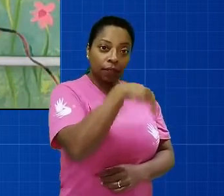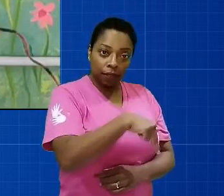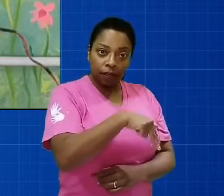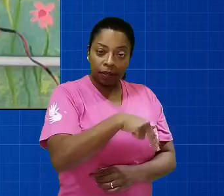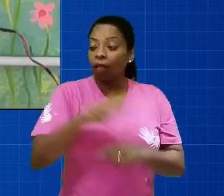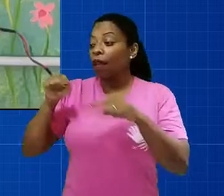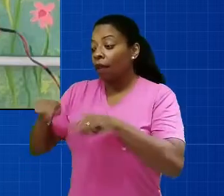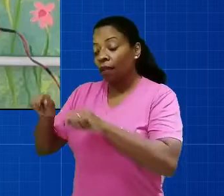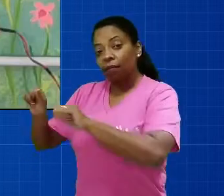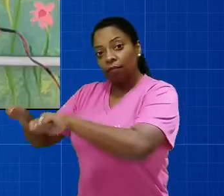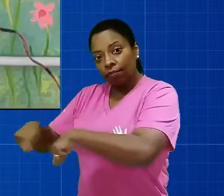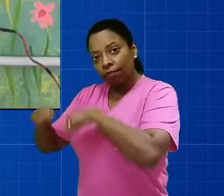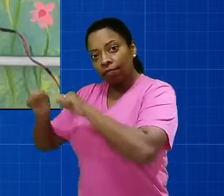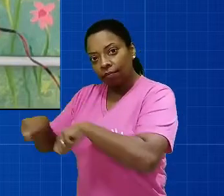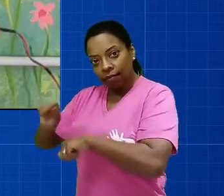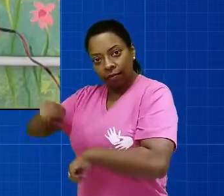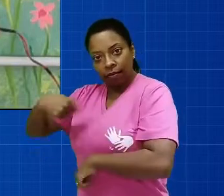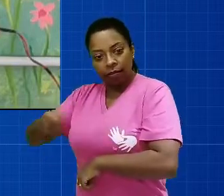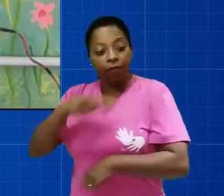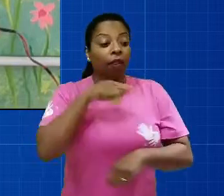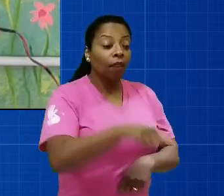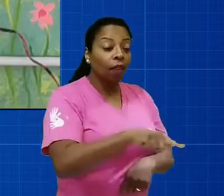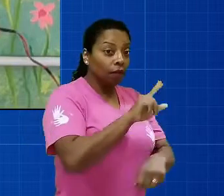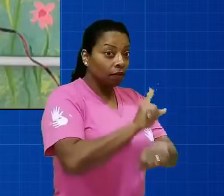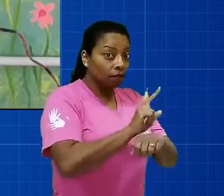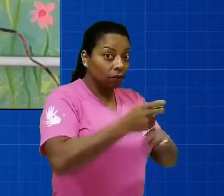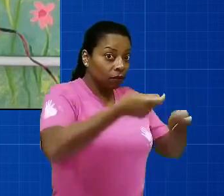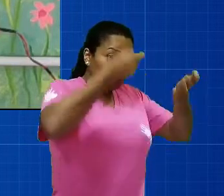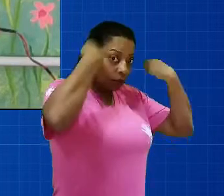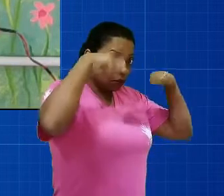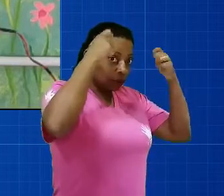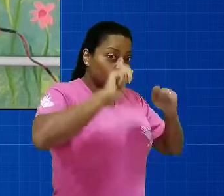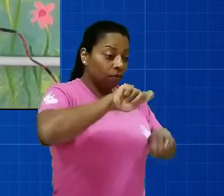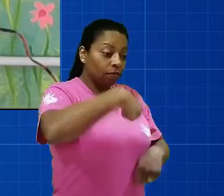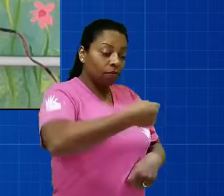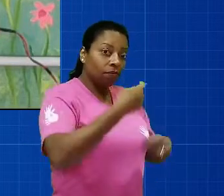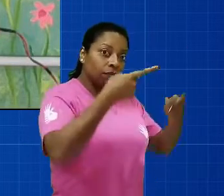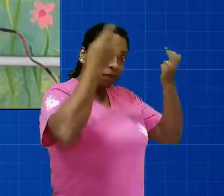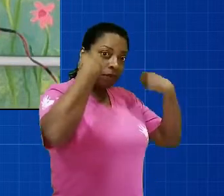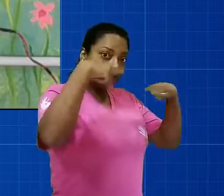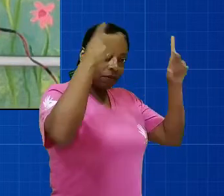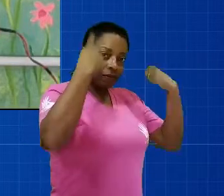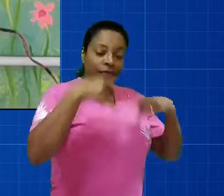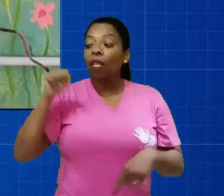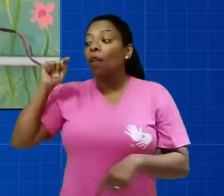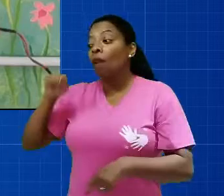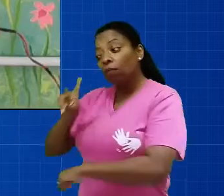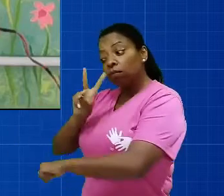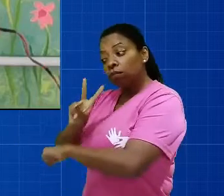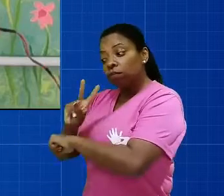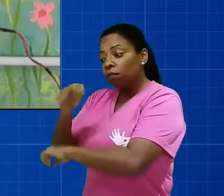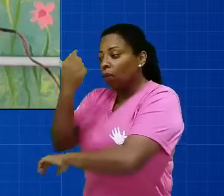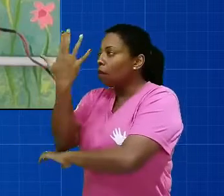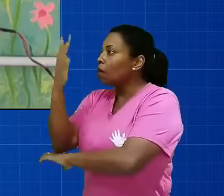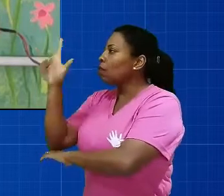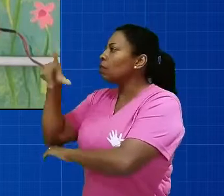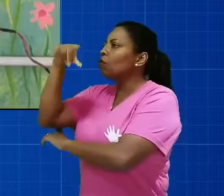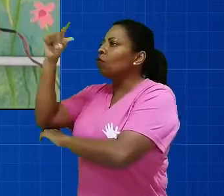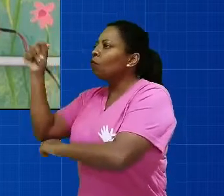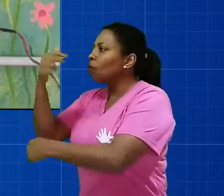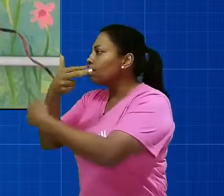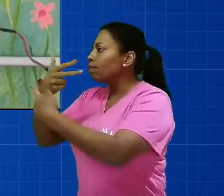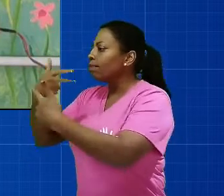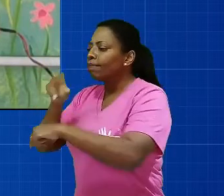e Hassan era pastor. Azan cuidava das folhas, das árvores, de tudo que era da natureza.